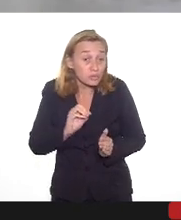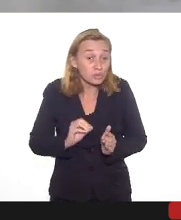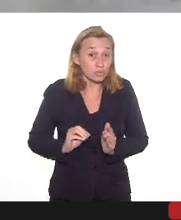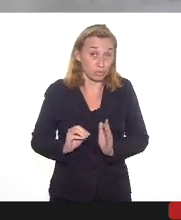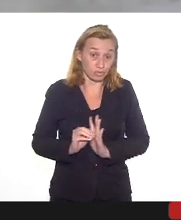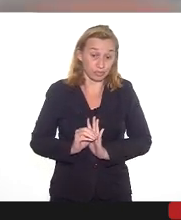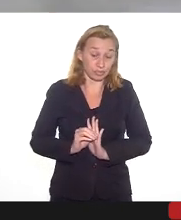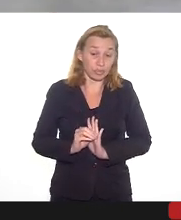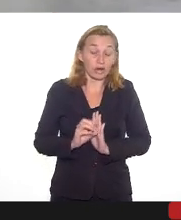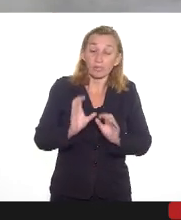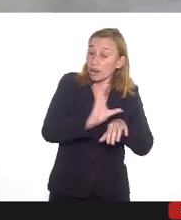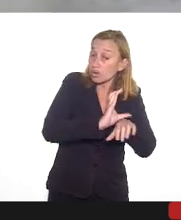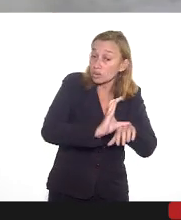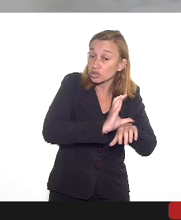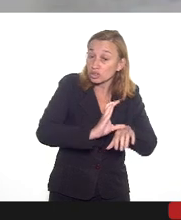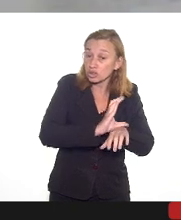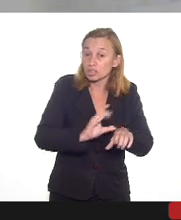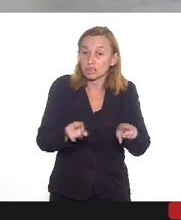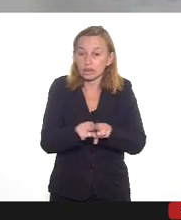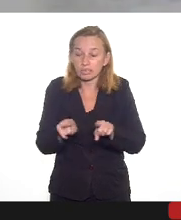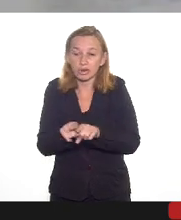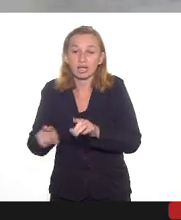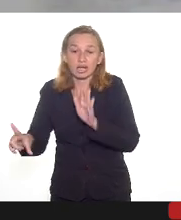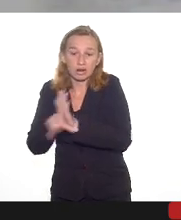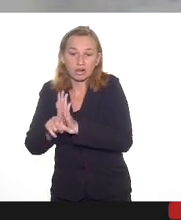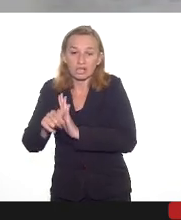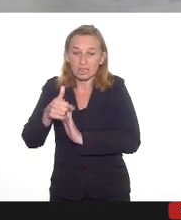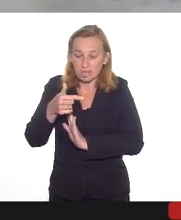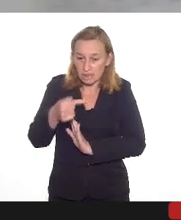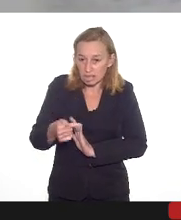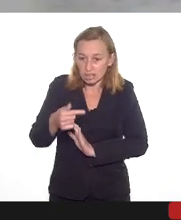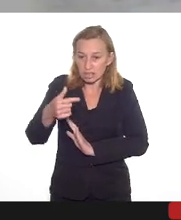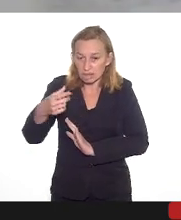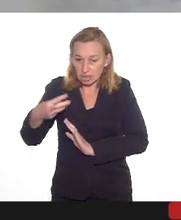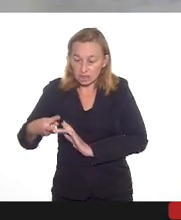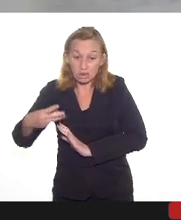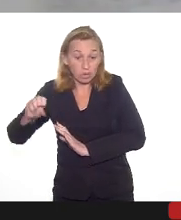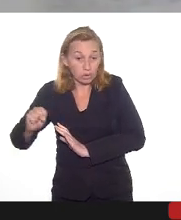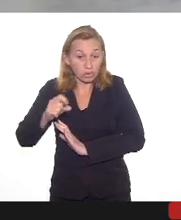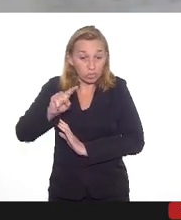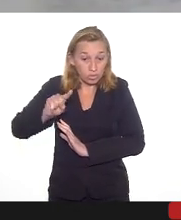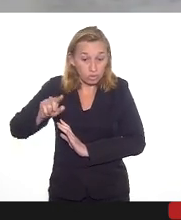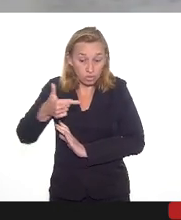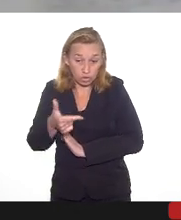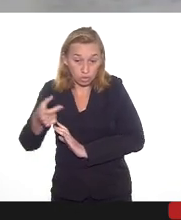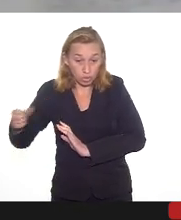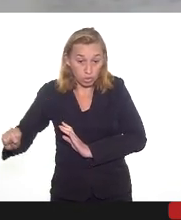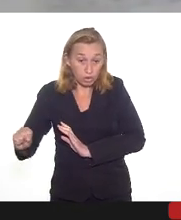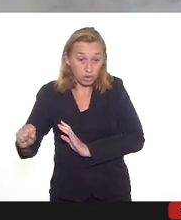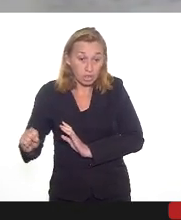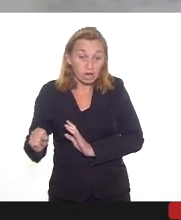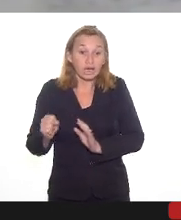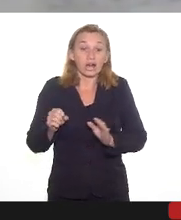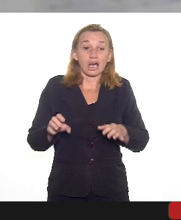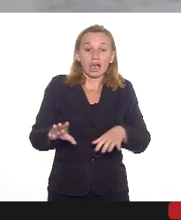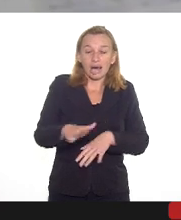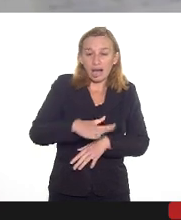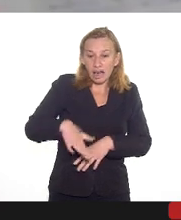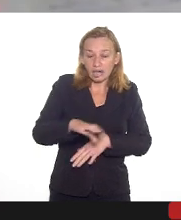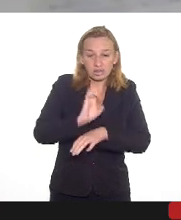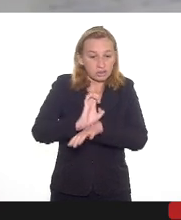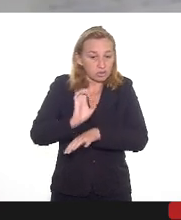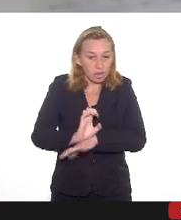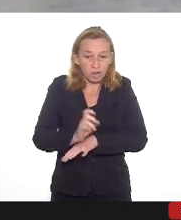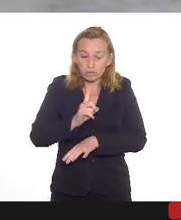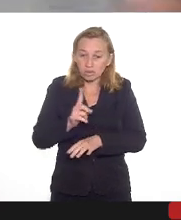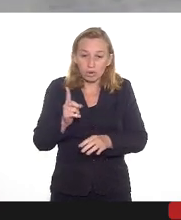estabelecido tanto pela Constituição quanto pela Lei 11.738 de 2008. Ou seja, a rede estadual não cumpre o piso. Só